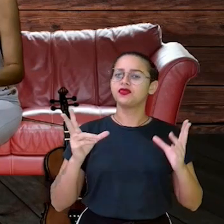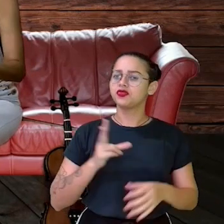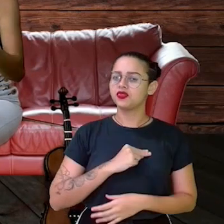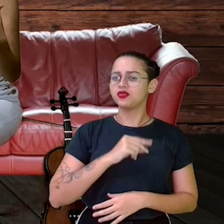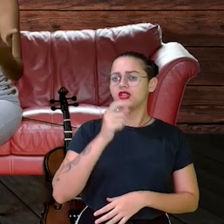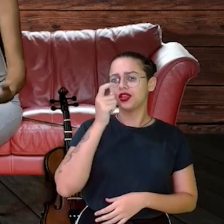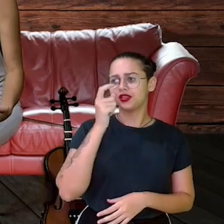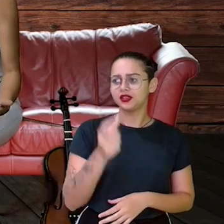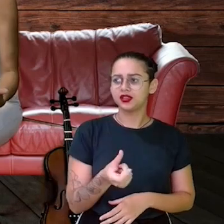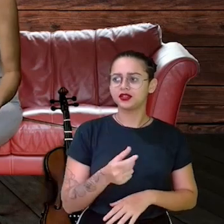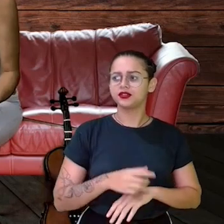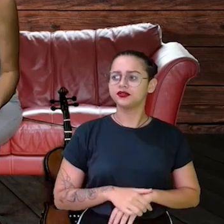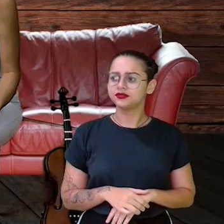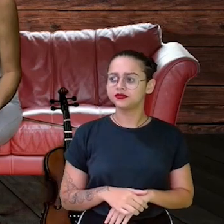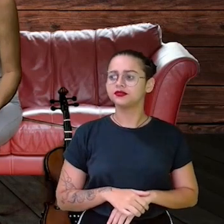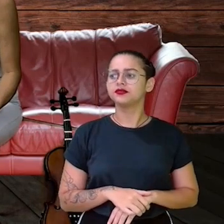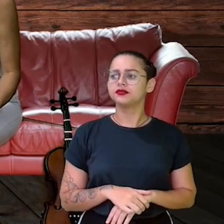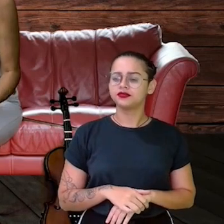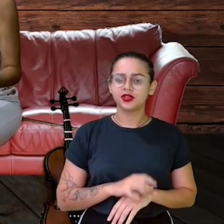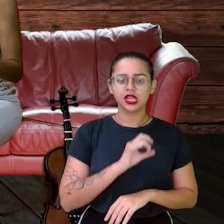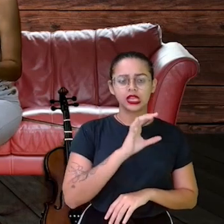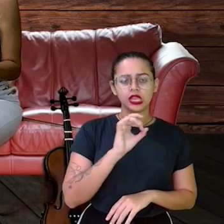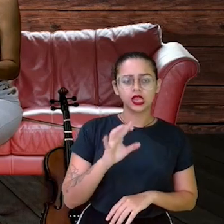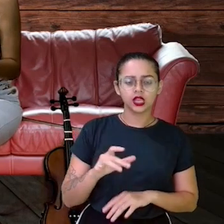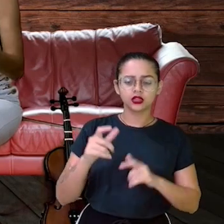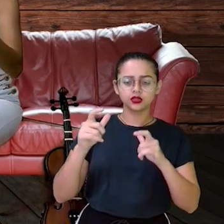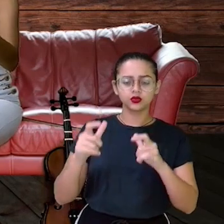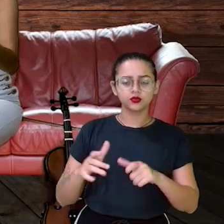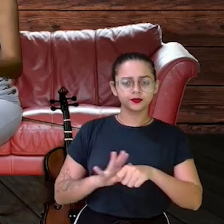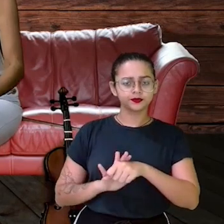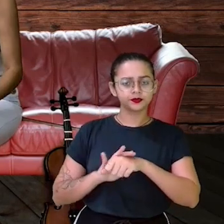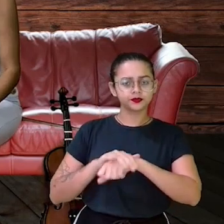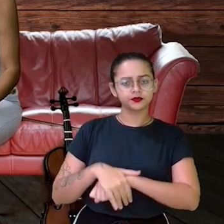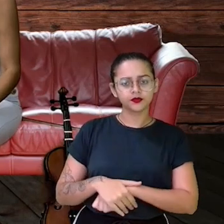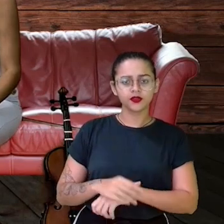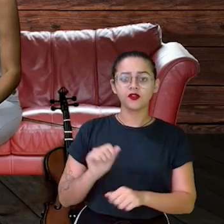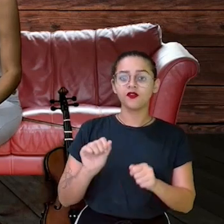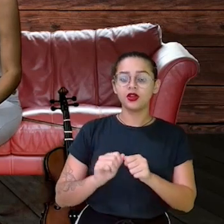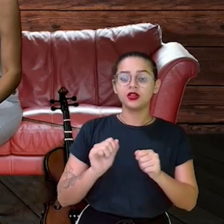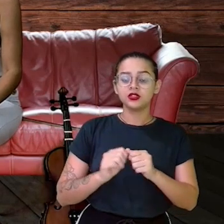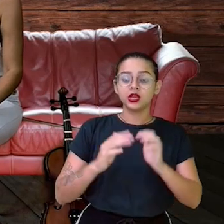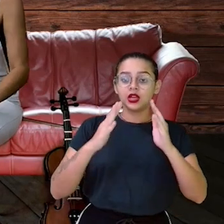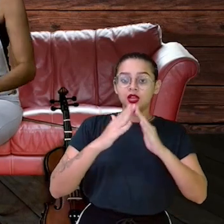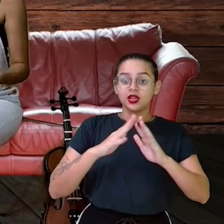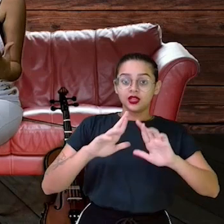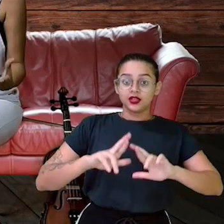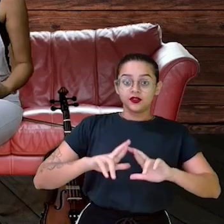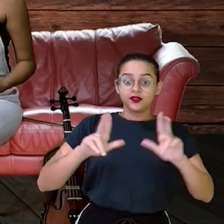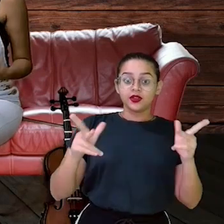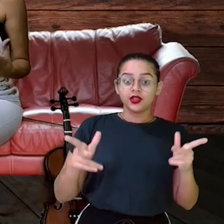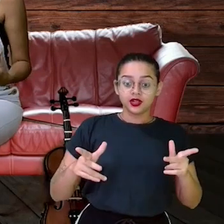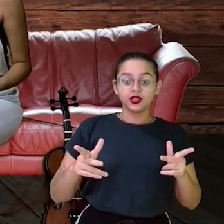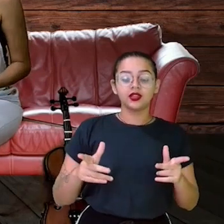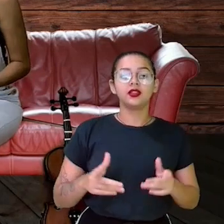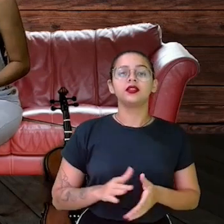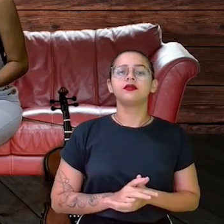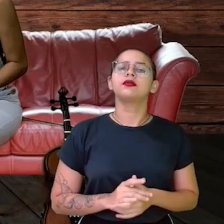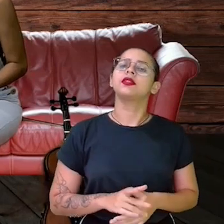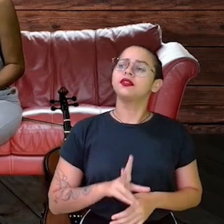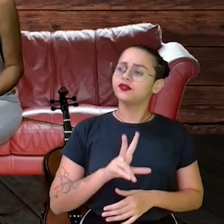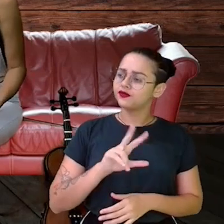interessante. Cada noite de uma pousada é realizada numa casa diferente. Eles vão aproveitar para ir na casa